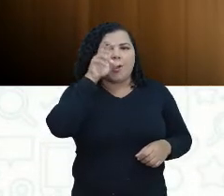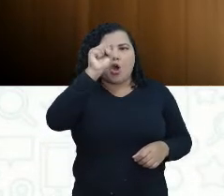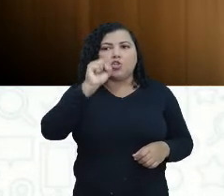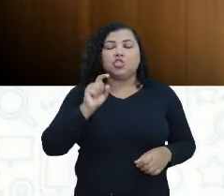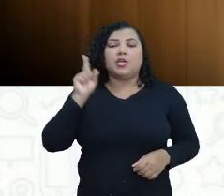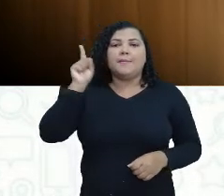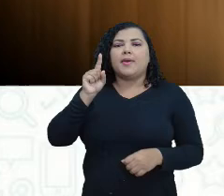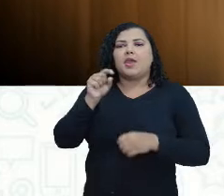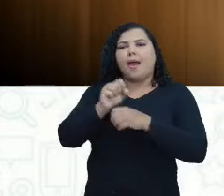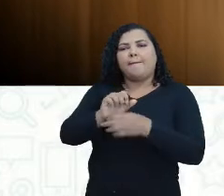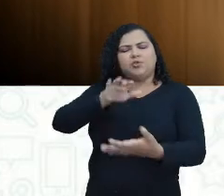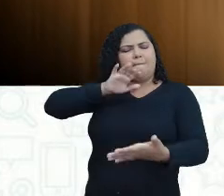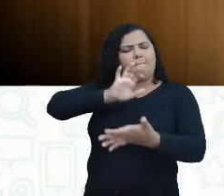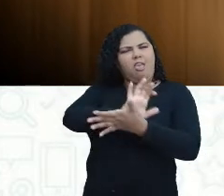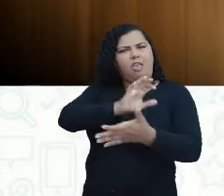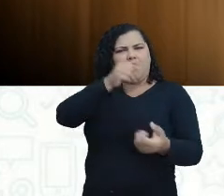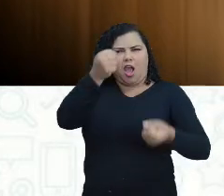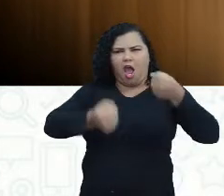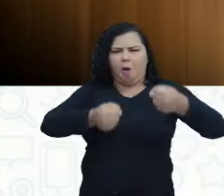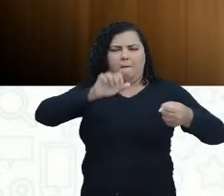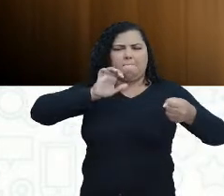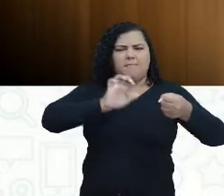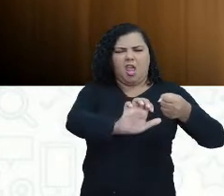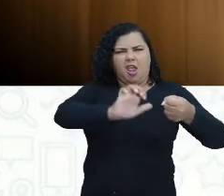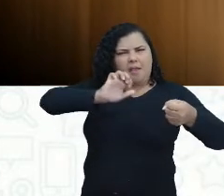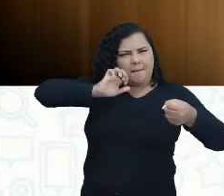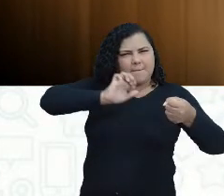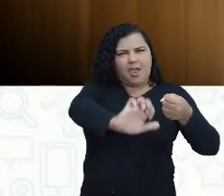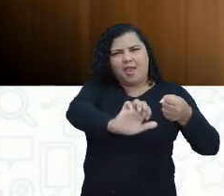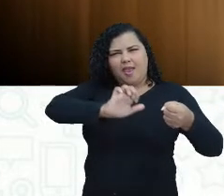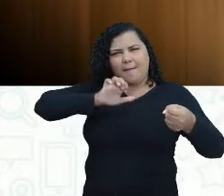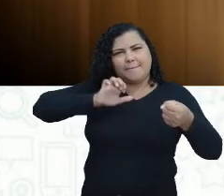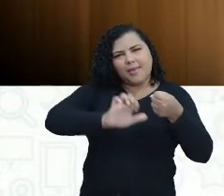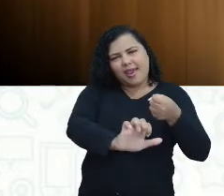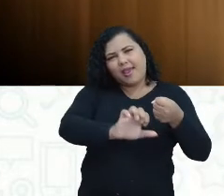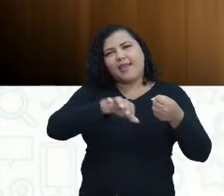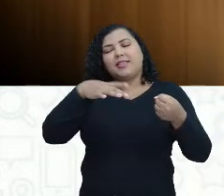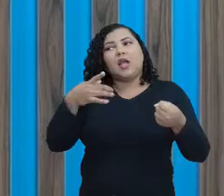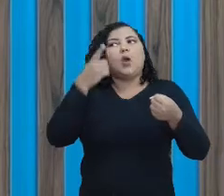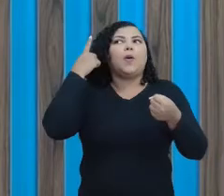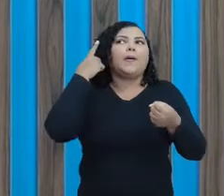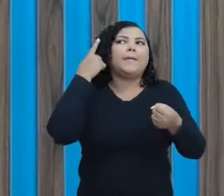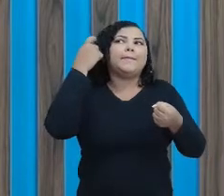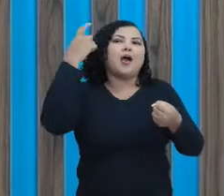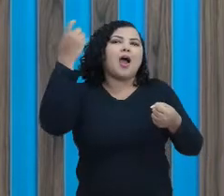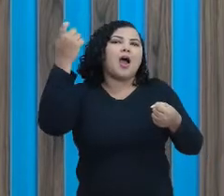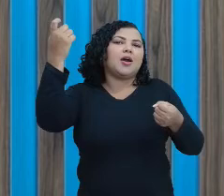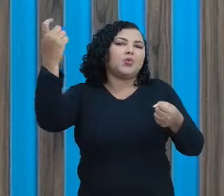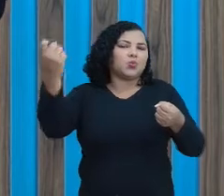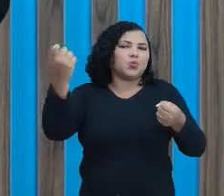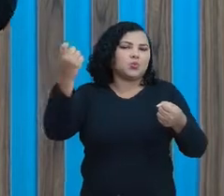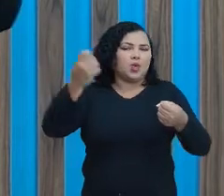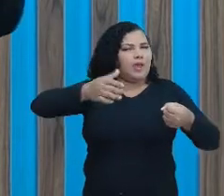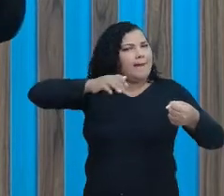que a gente mete a mão na buzina, no trânsito, a gente está contribuindo para a produção de mais ruído dentro daquela